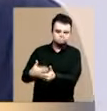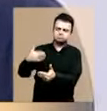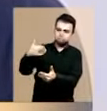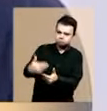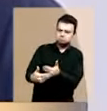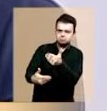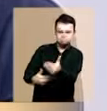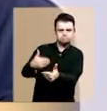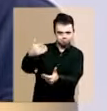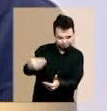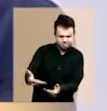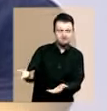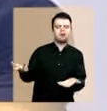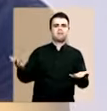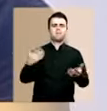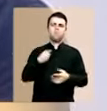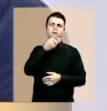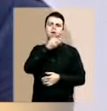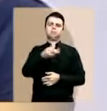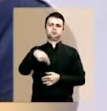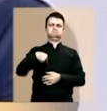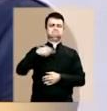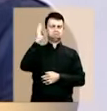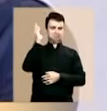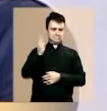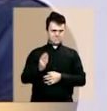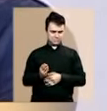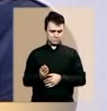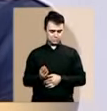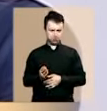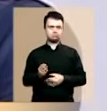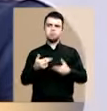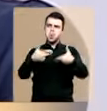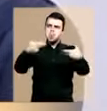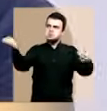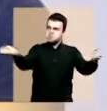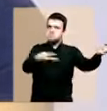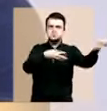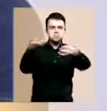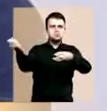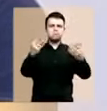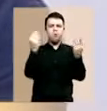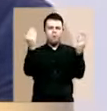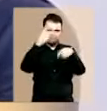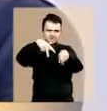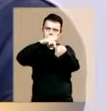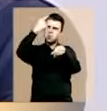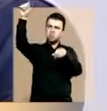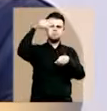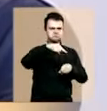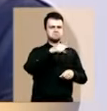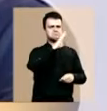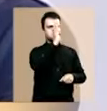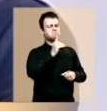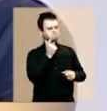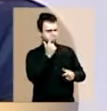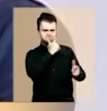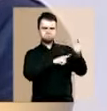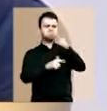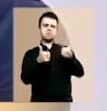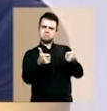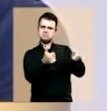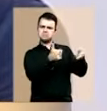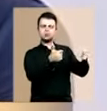mas eu acho que o Brasil tem coisas muito inovadoras comparado com outros países, isso não